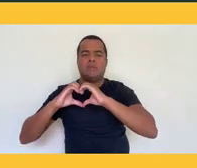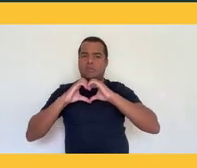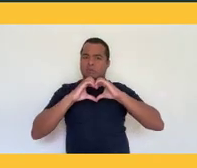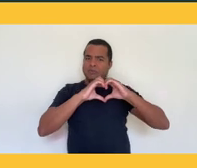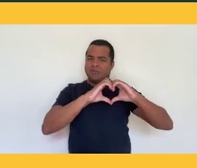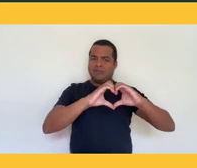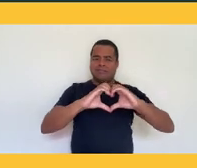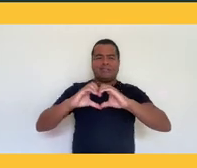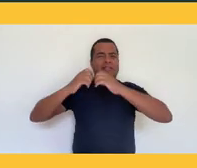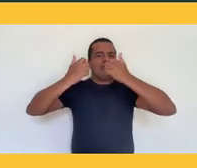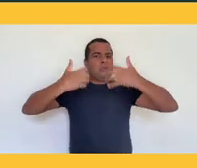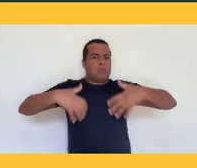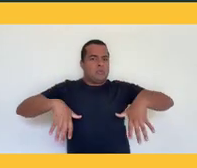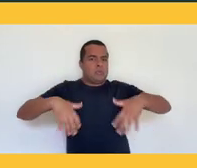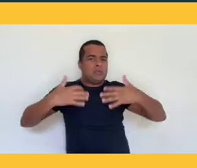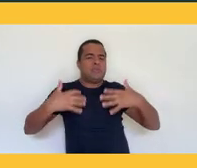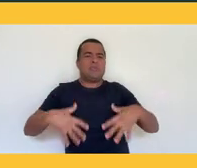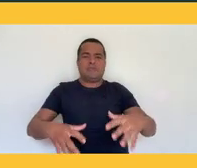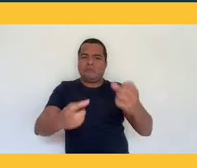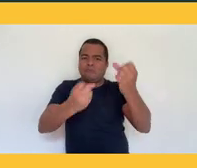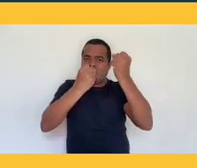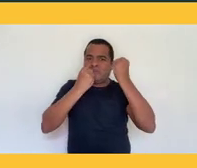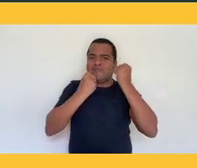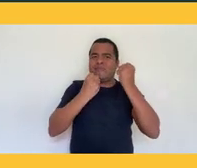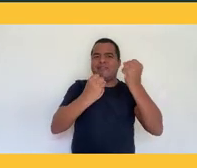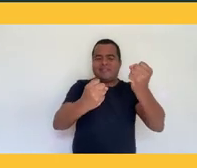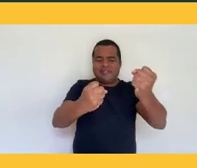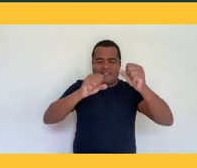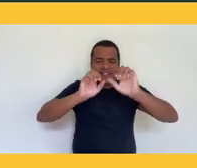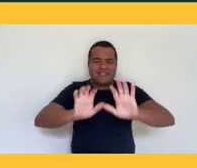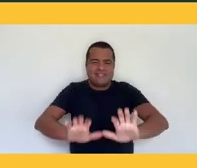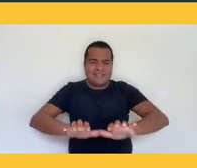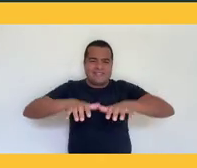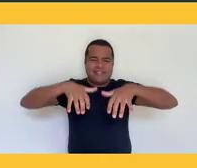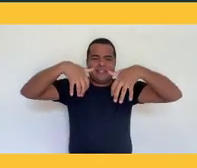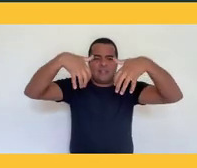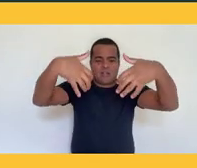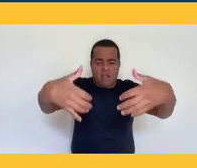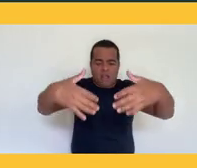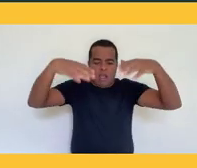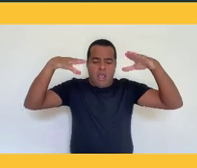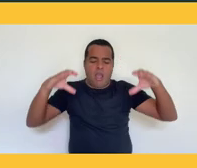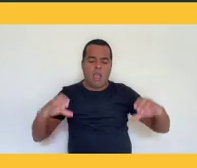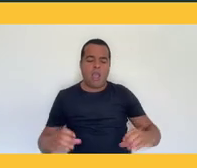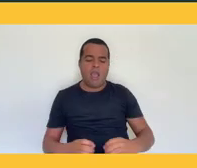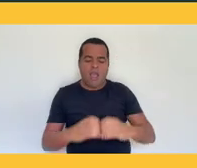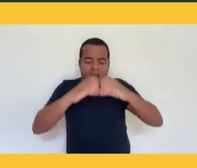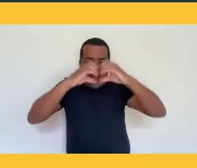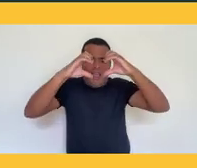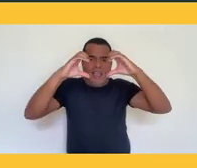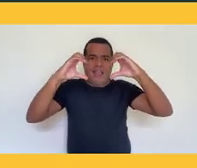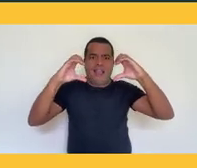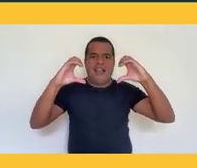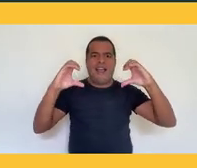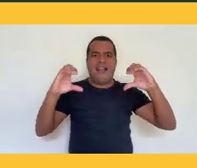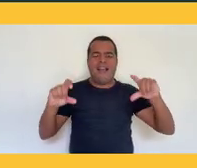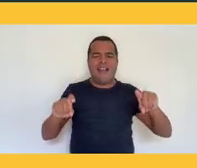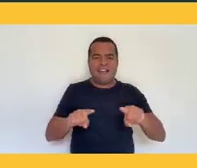coração não é tão simples quanto pensa. Nele cabe o que não cabe na dispensa. Cabe